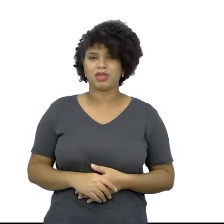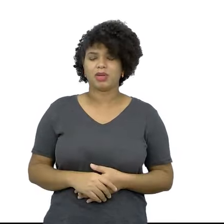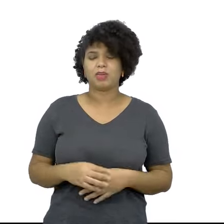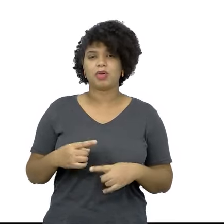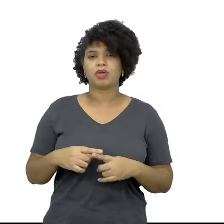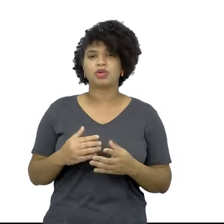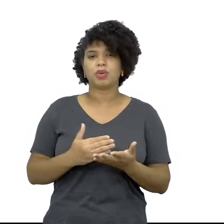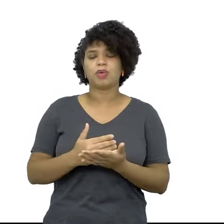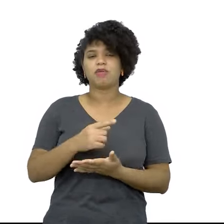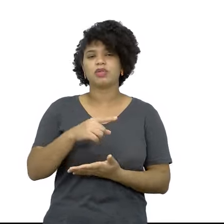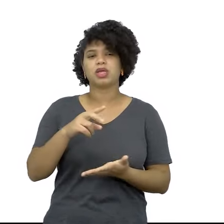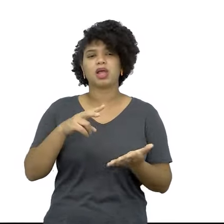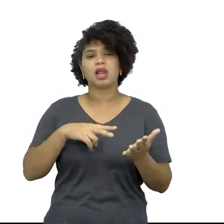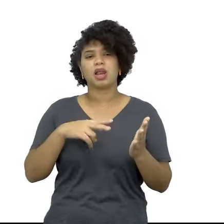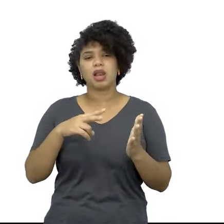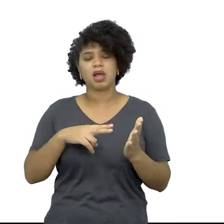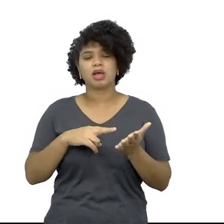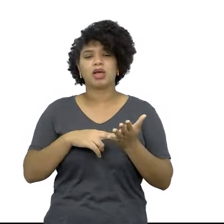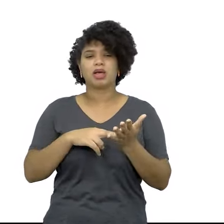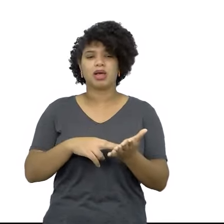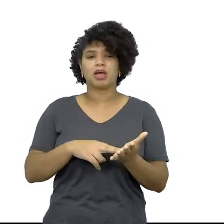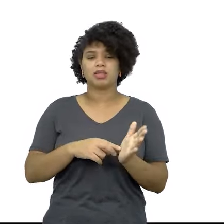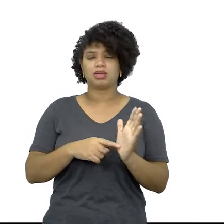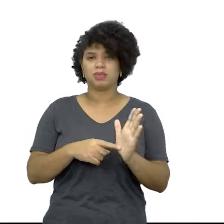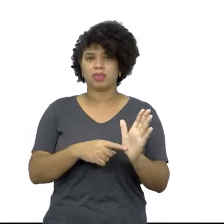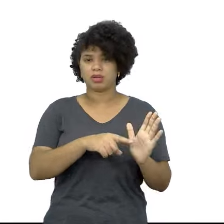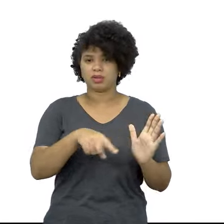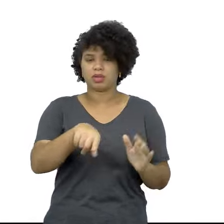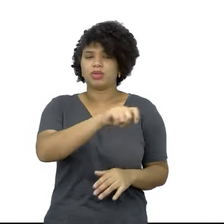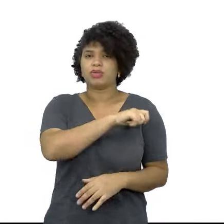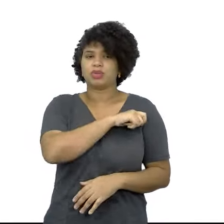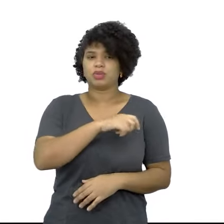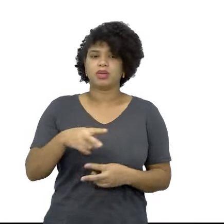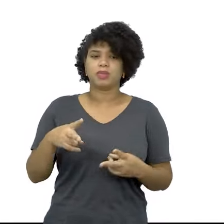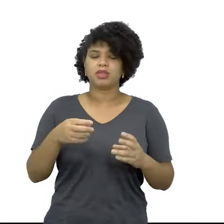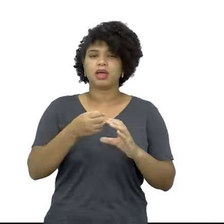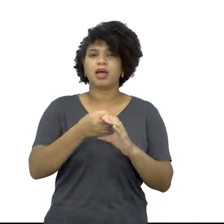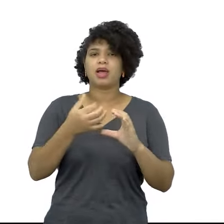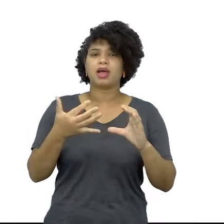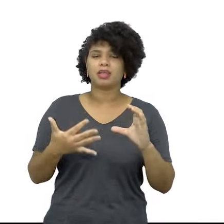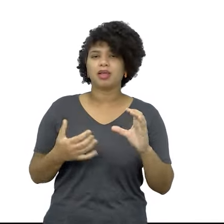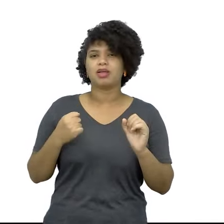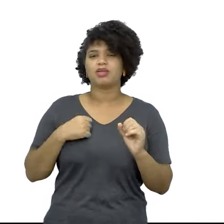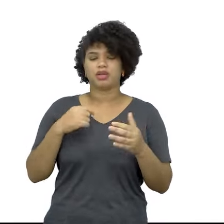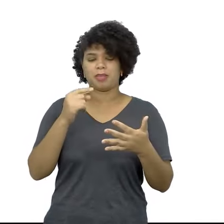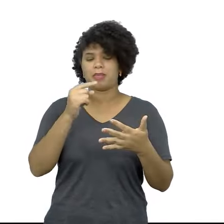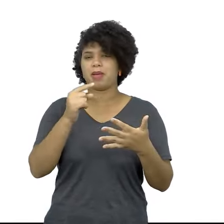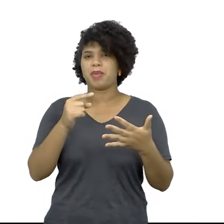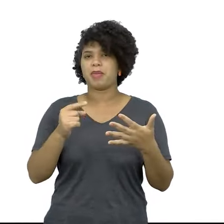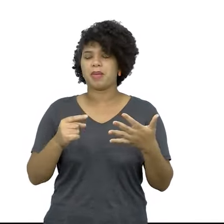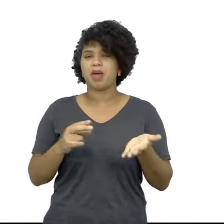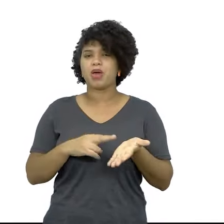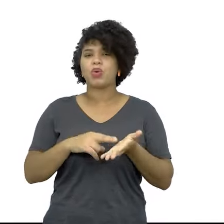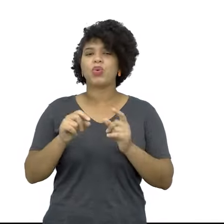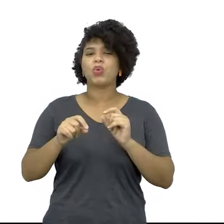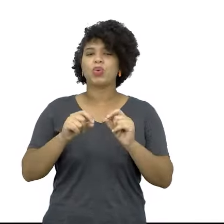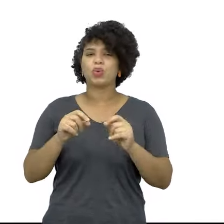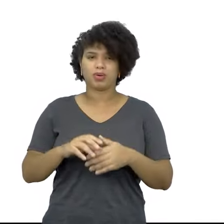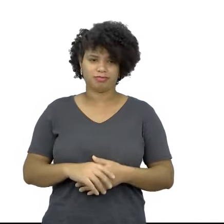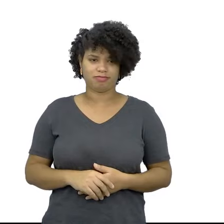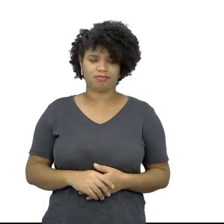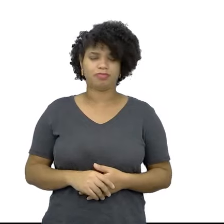Inicialmente, vocês lerão essa carta para os estudantes, vão identificar as características composicionais dessa carta,